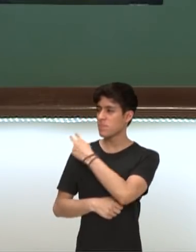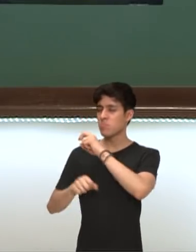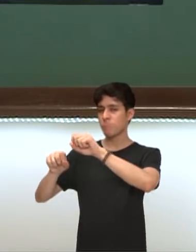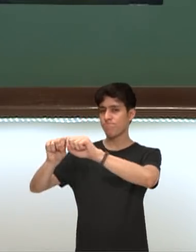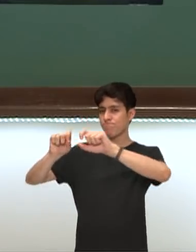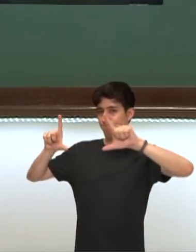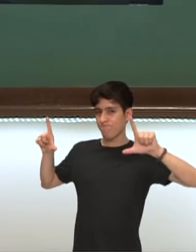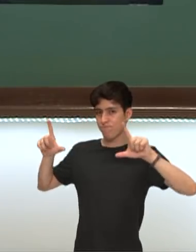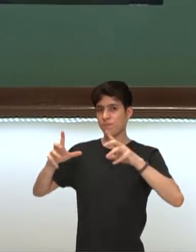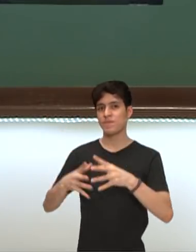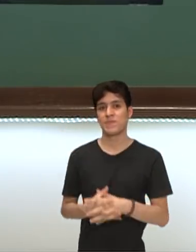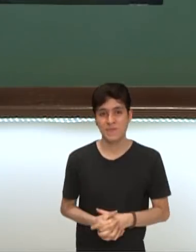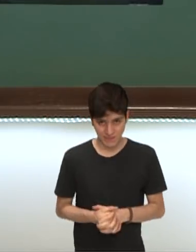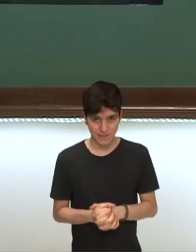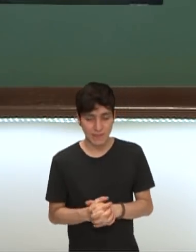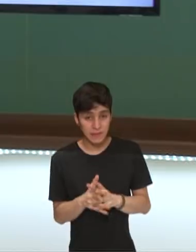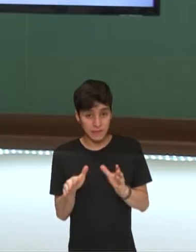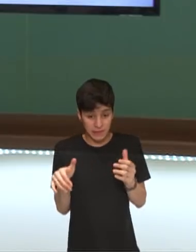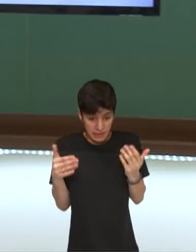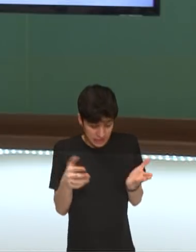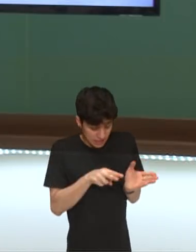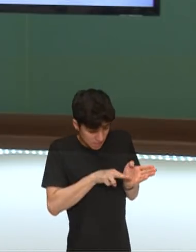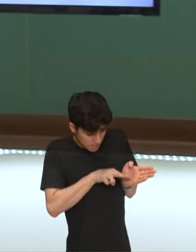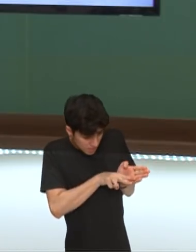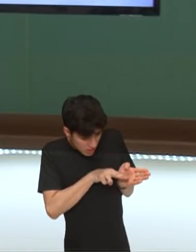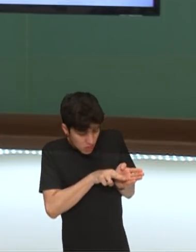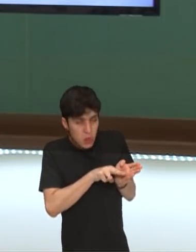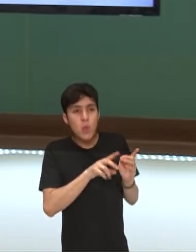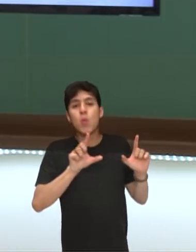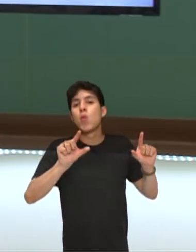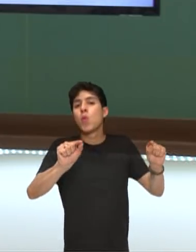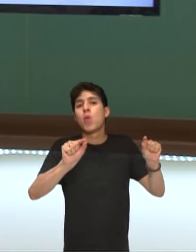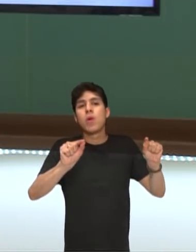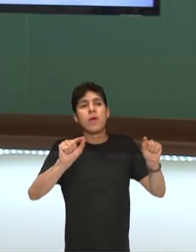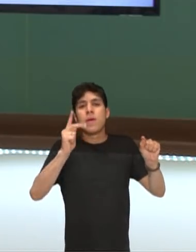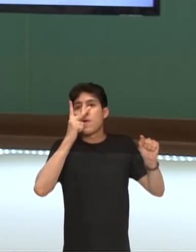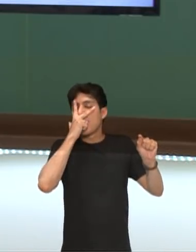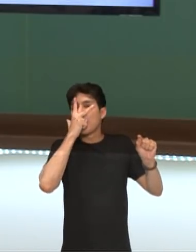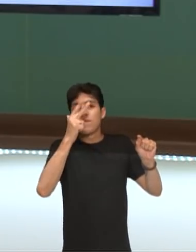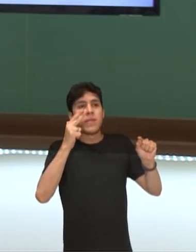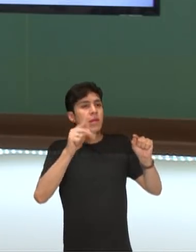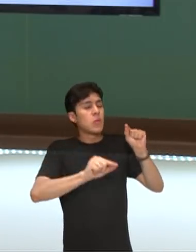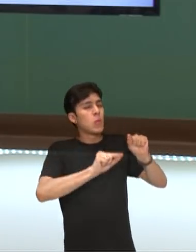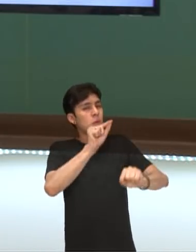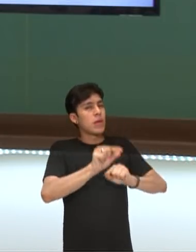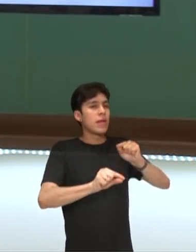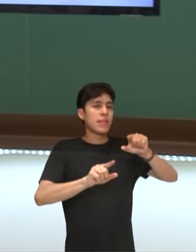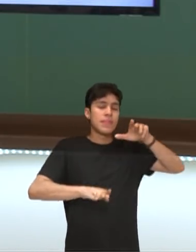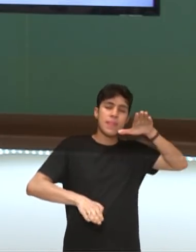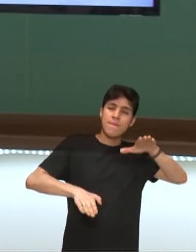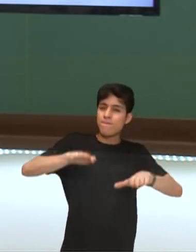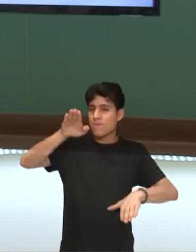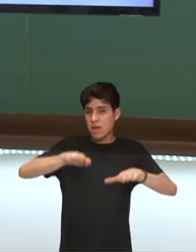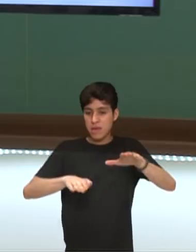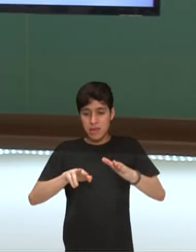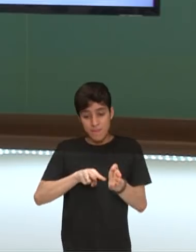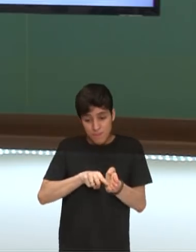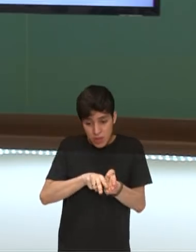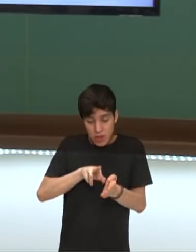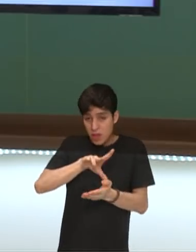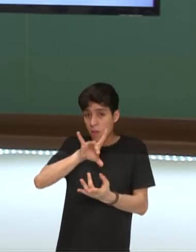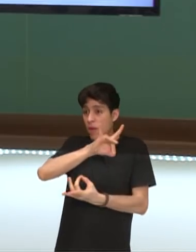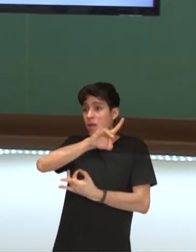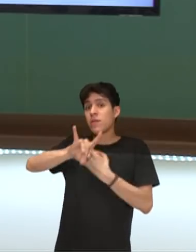slide. Na biologia, tudo a gente tem de depende. Tá? Então, na biologia nada é